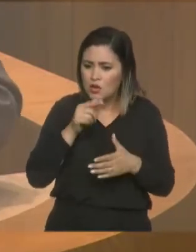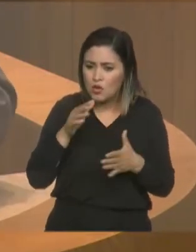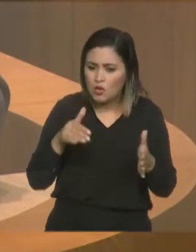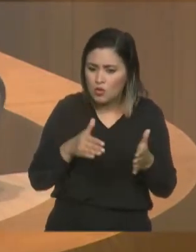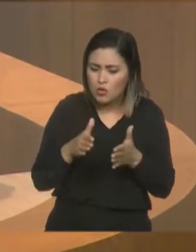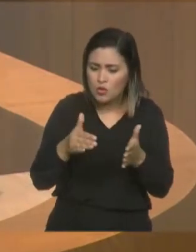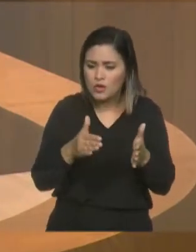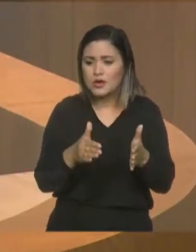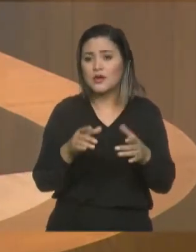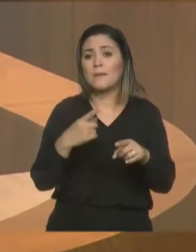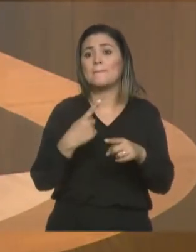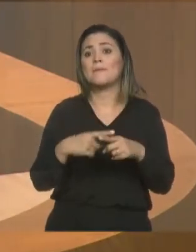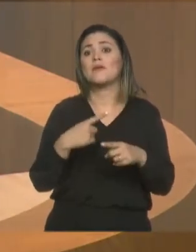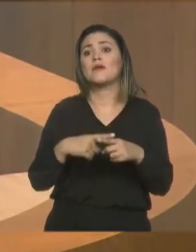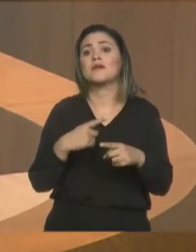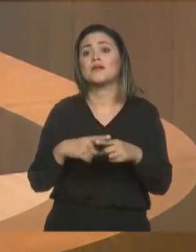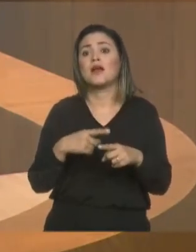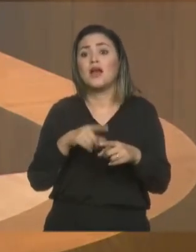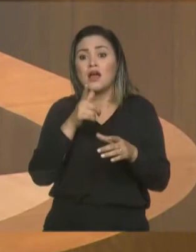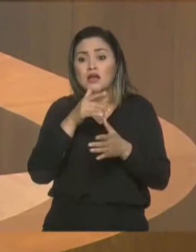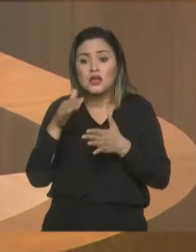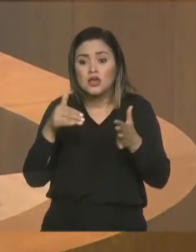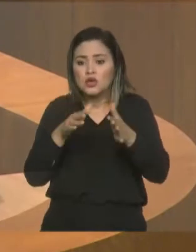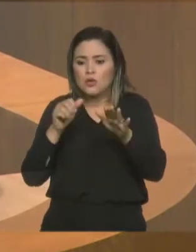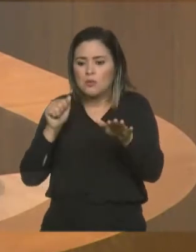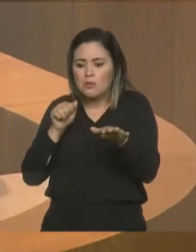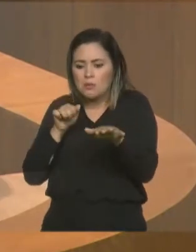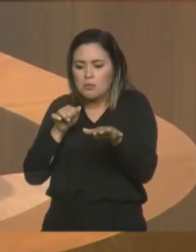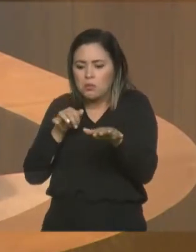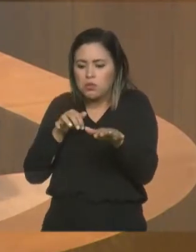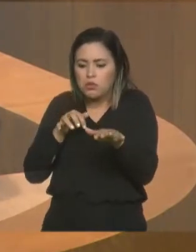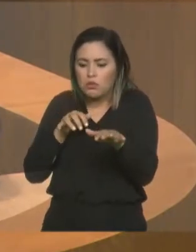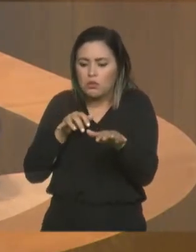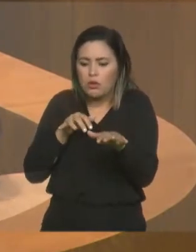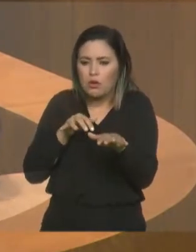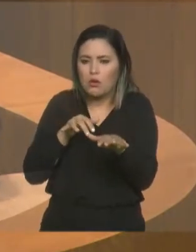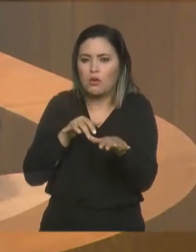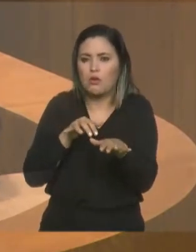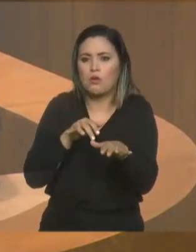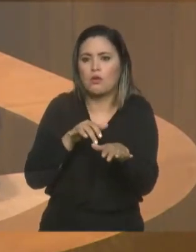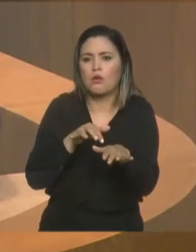se infiltrando nos rios, como está acontecendo em outros estados.